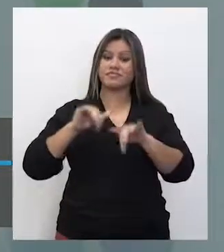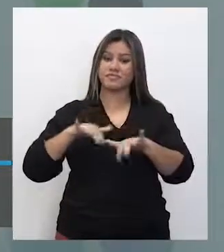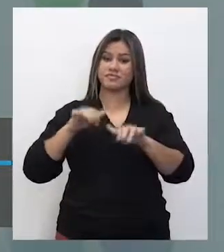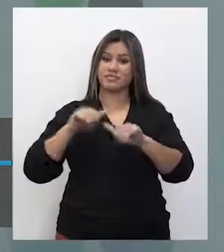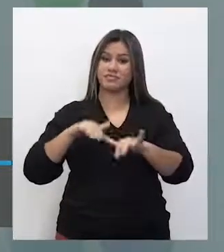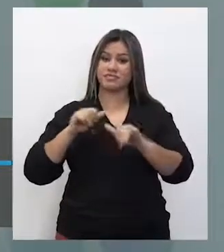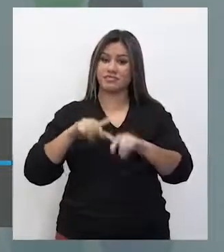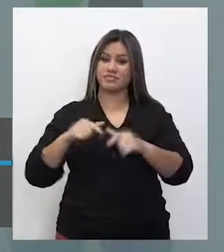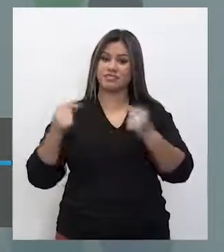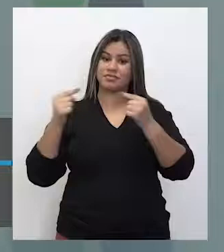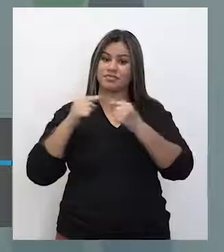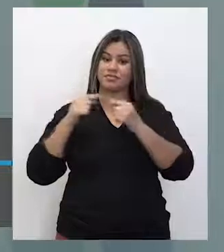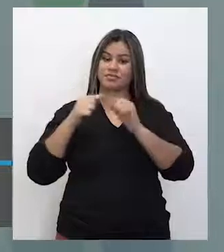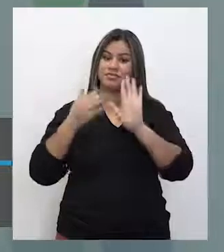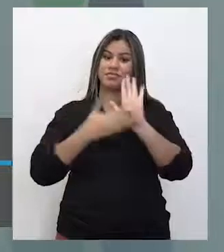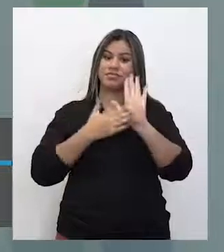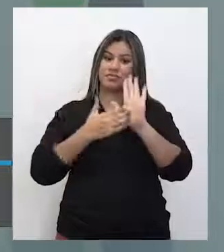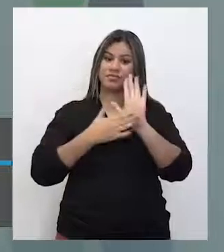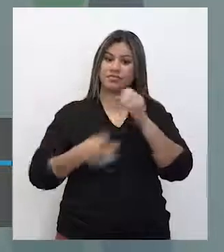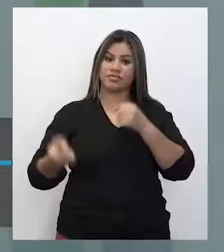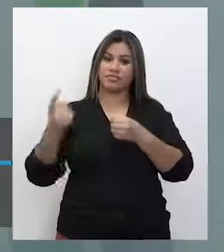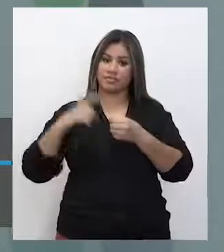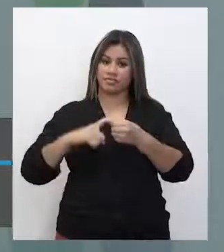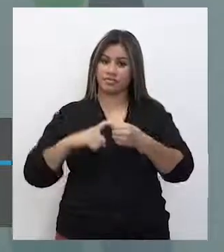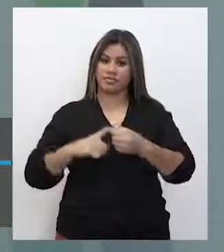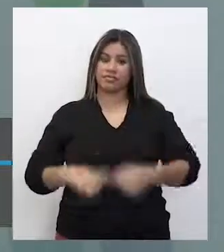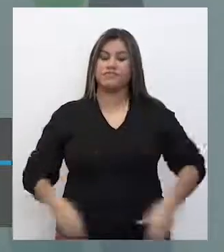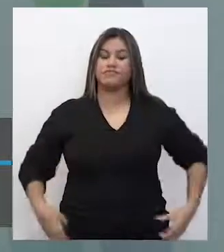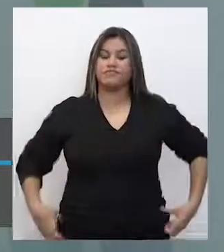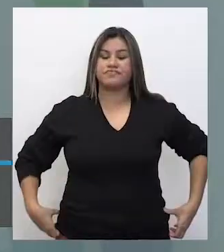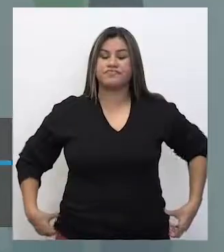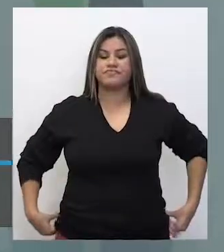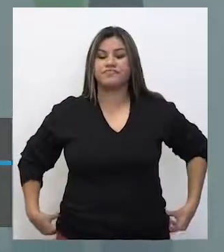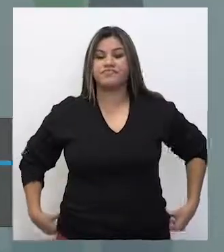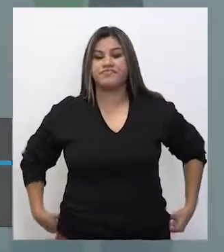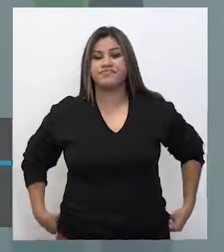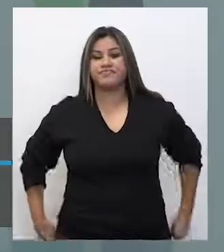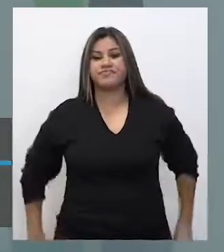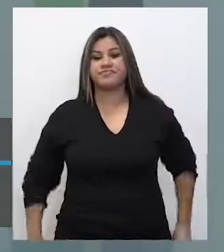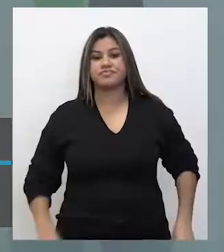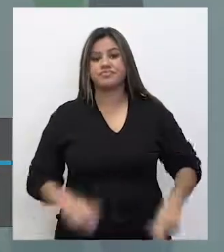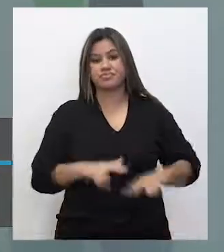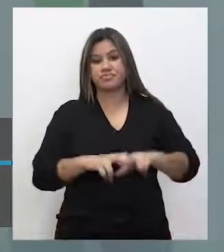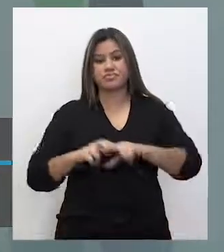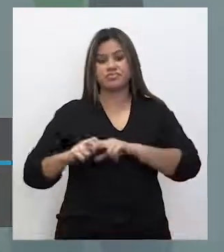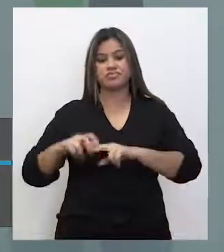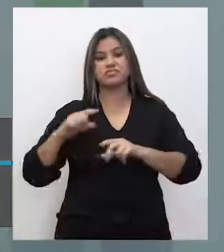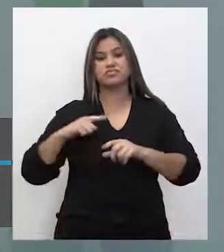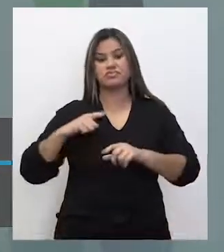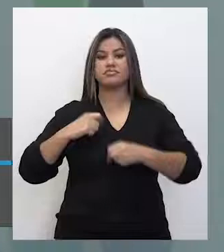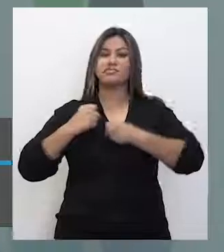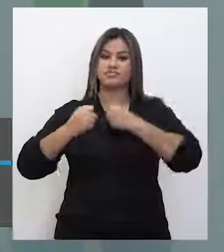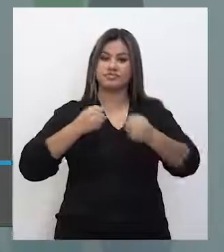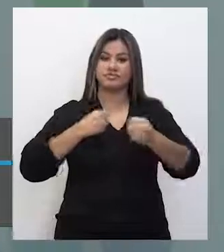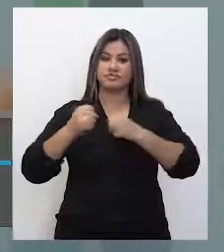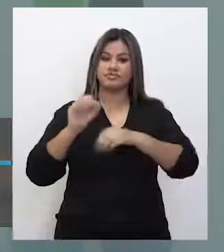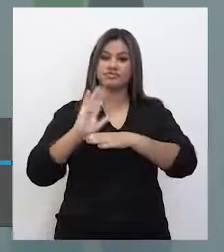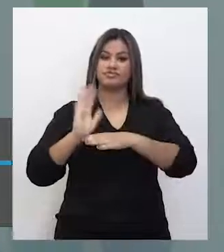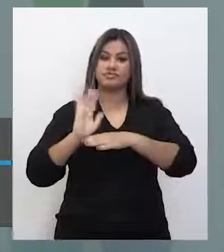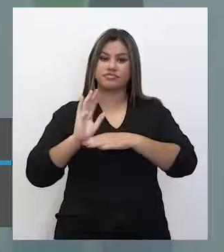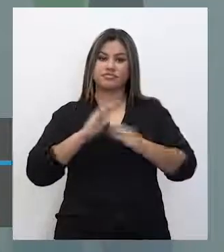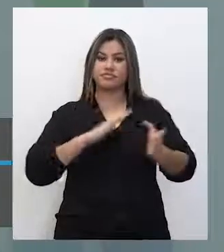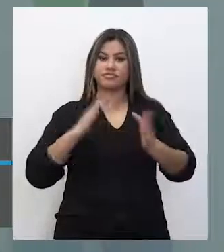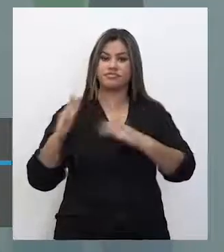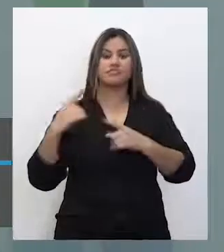era quando estava proposto o retorno. E é por isso que eu tinha colocado essa reportagem, porque esses